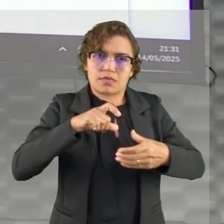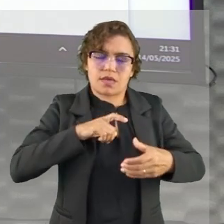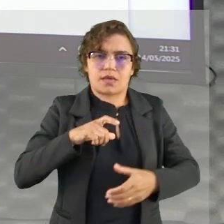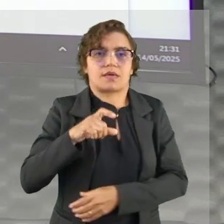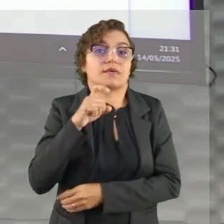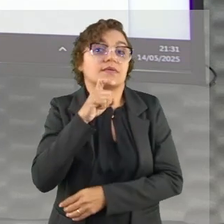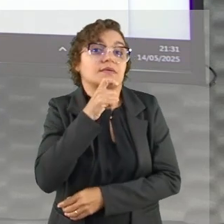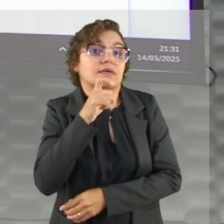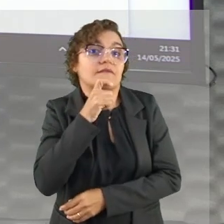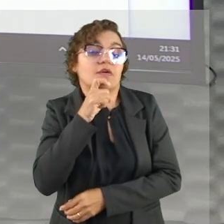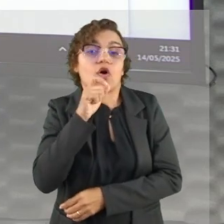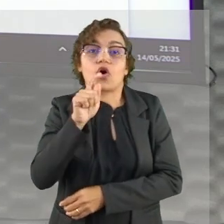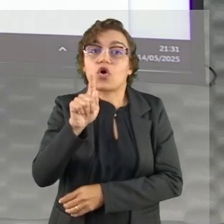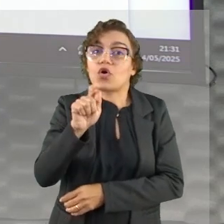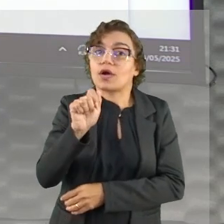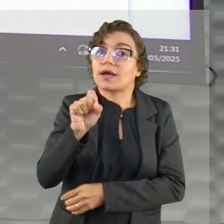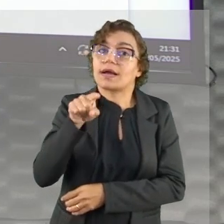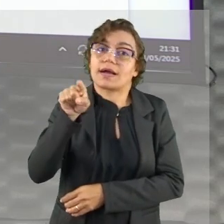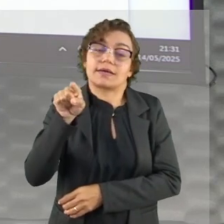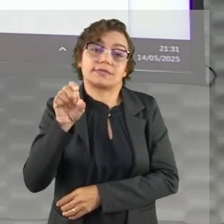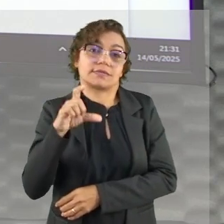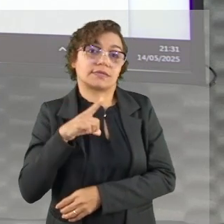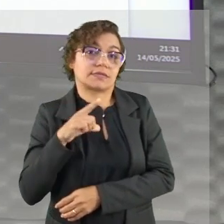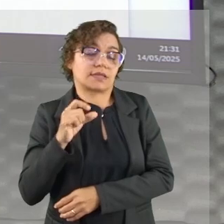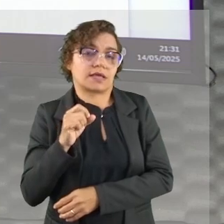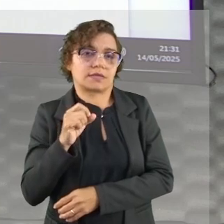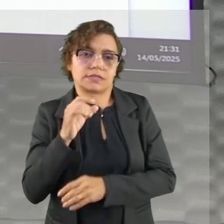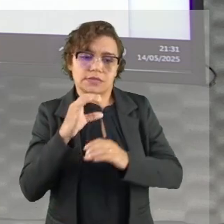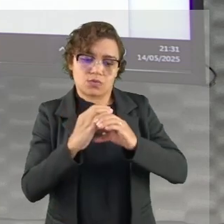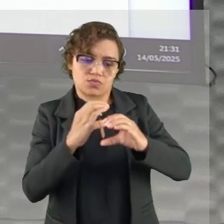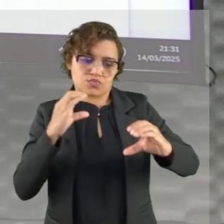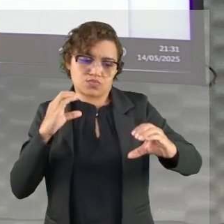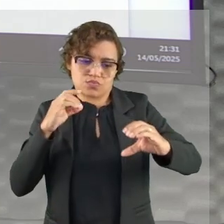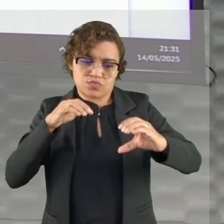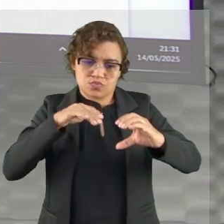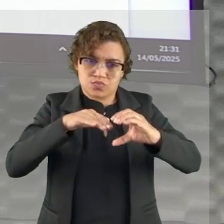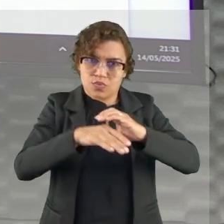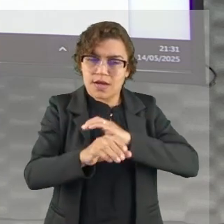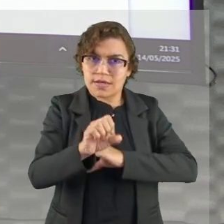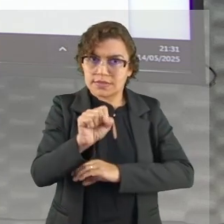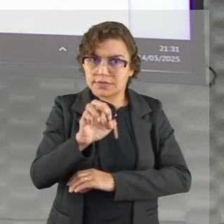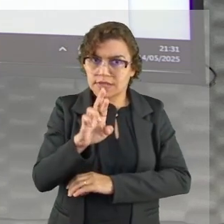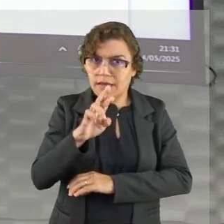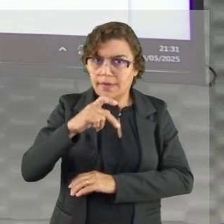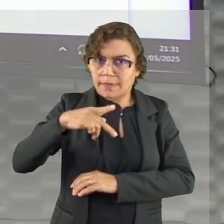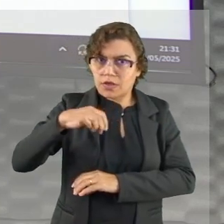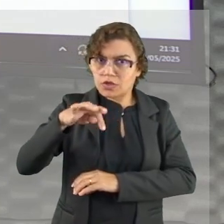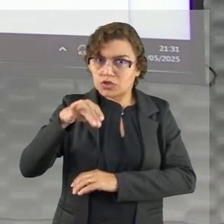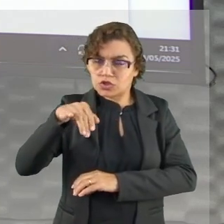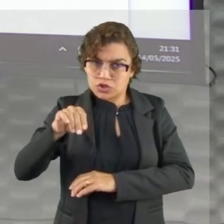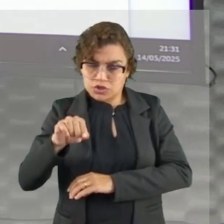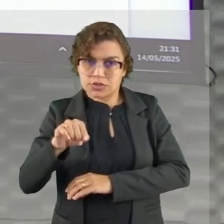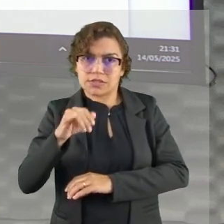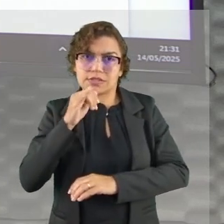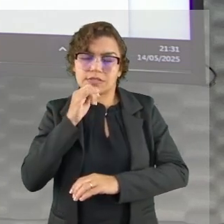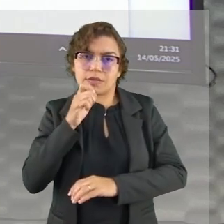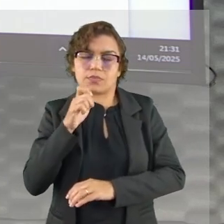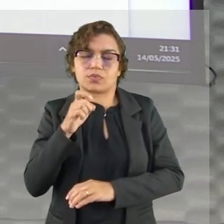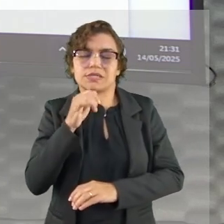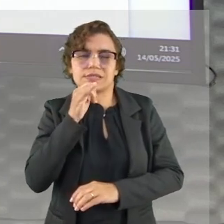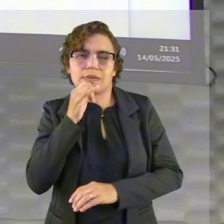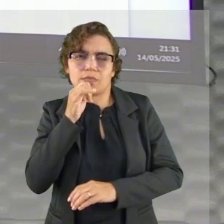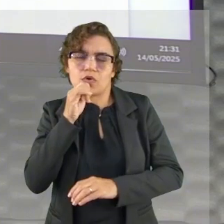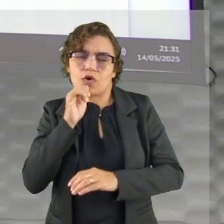um gás super gelado que passa numa tubulação de metal chamada serpentina. E ele é empurrado para fora gelado. Então,